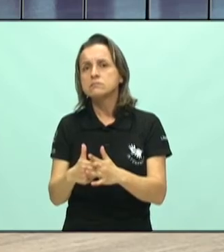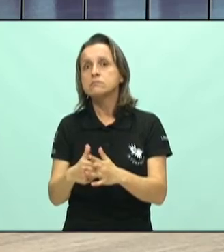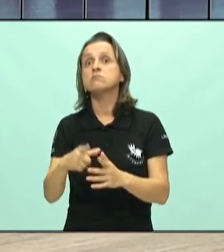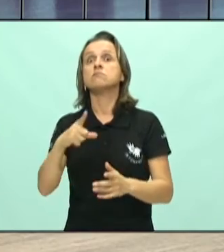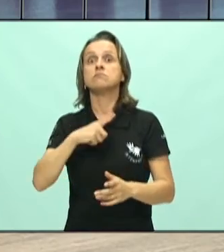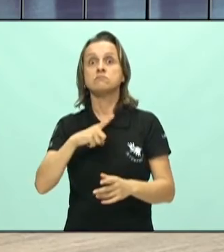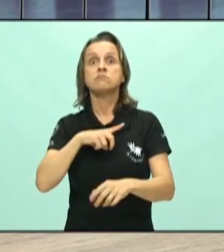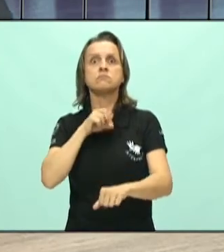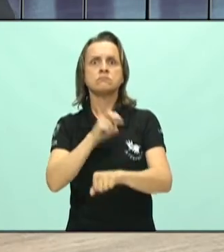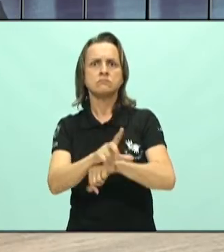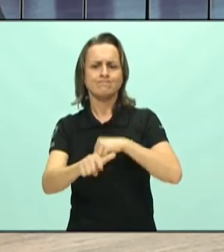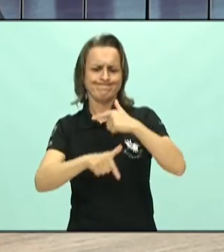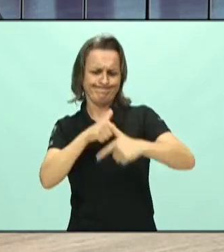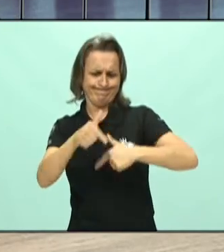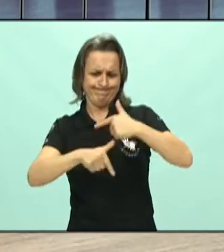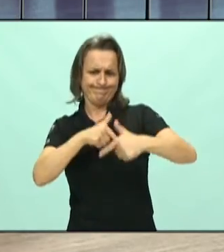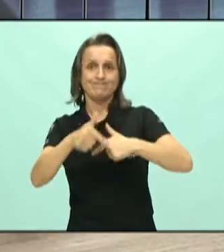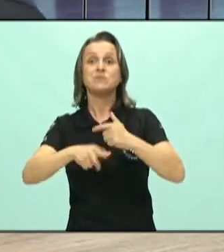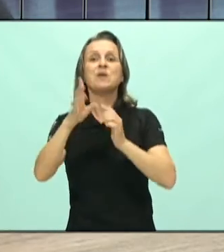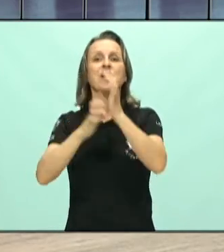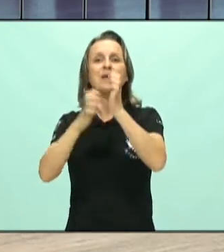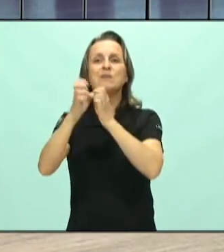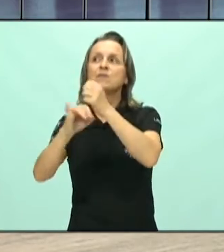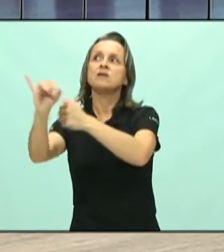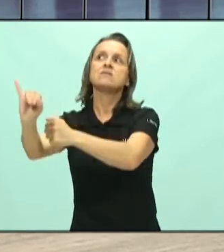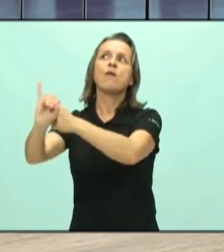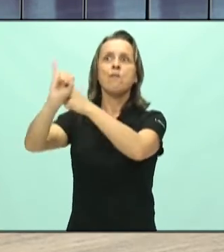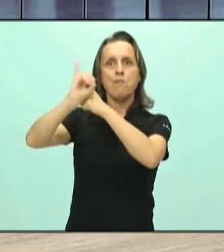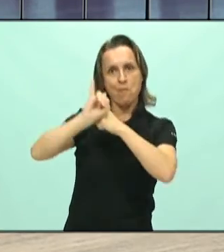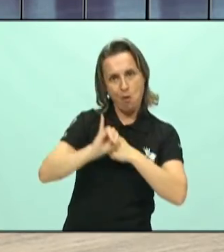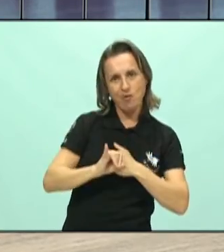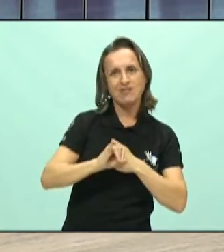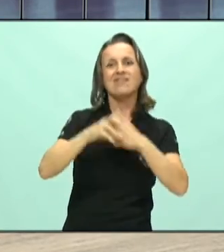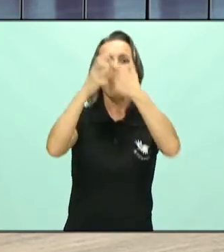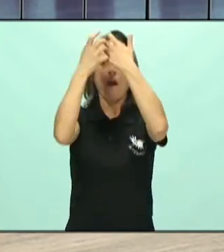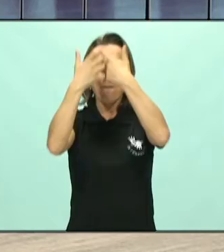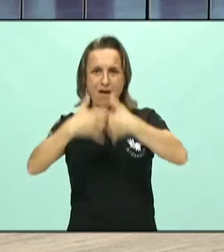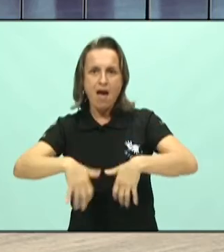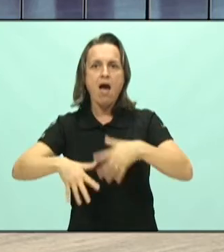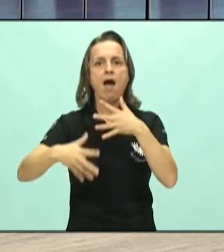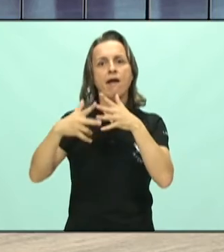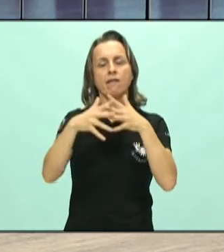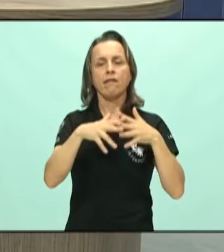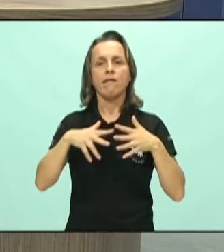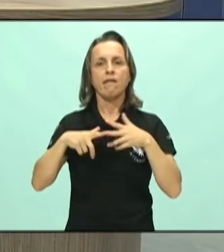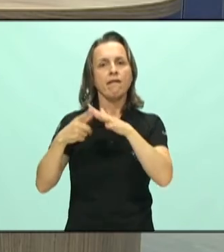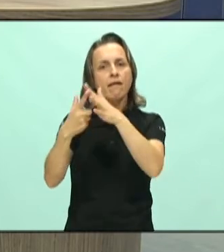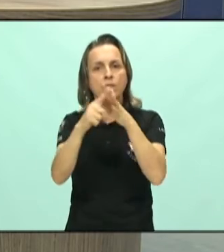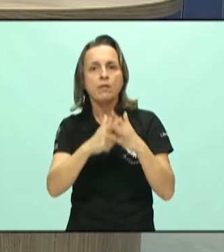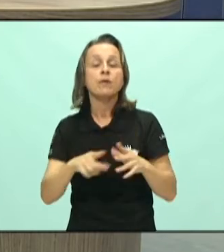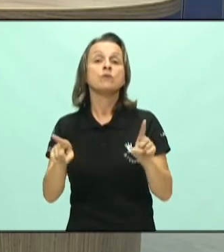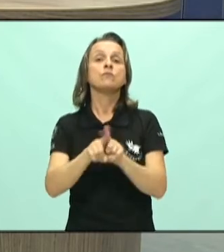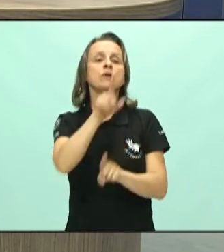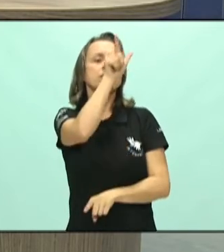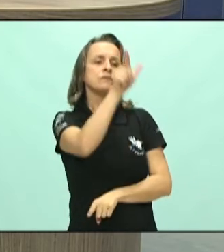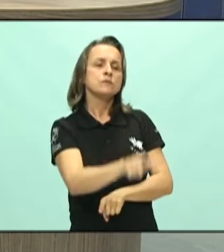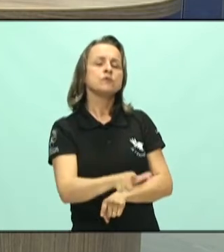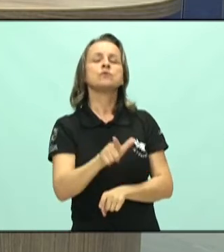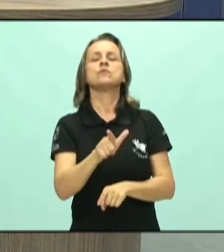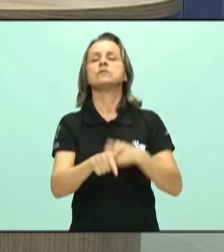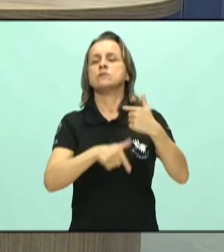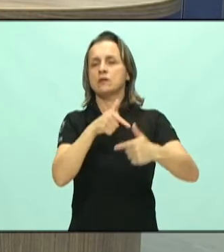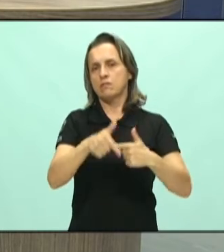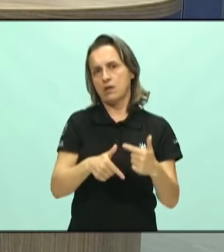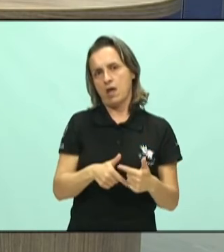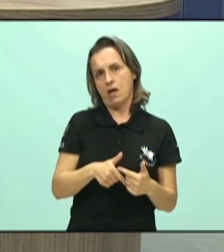as empresas importarem máquinas e equipamentos, contratarem pessoas e para essas pessoas trabalharem. Produção, no caso, né?